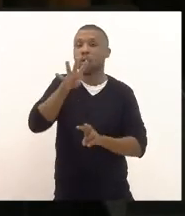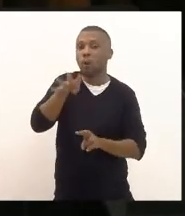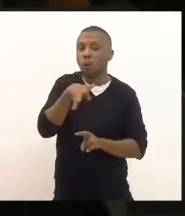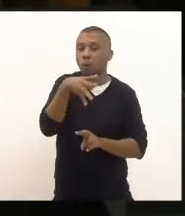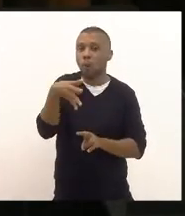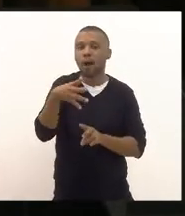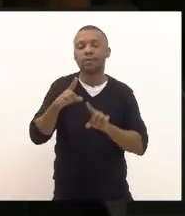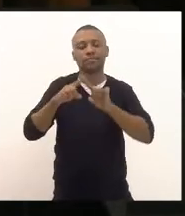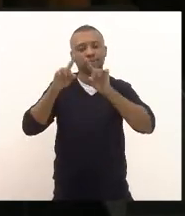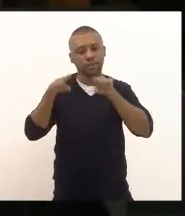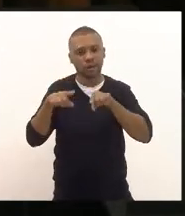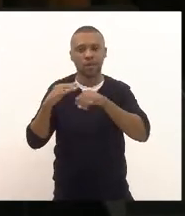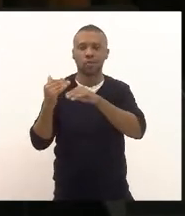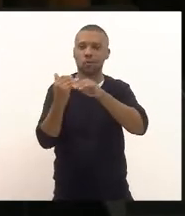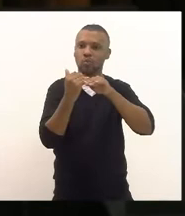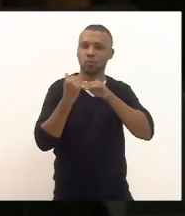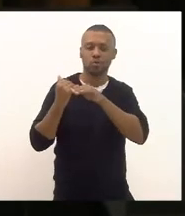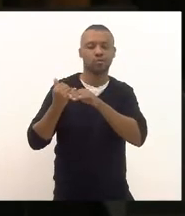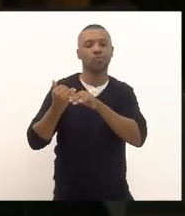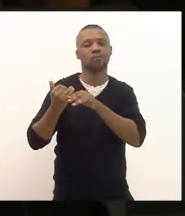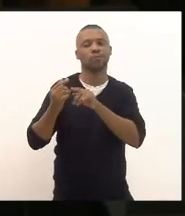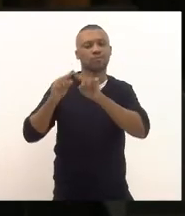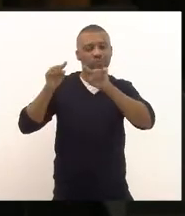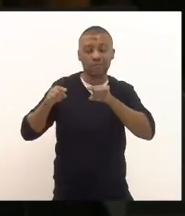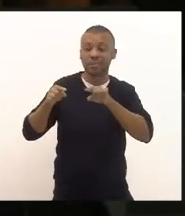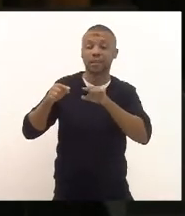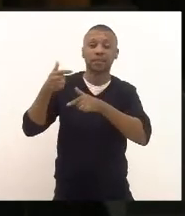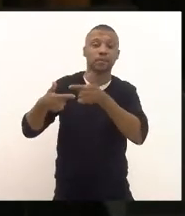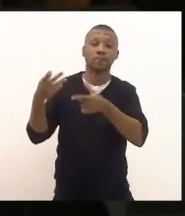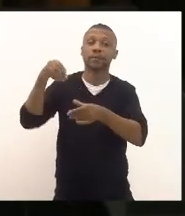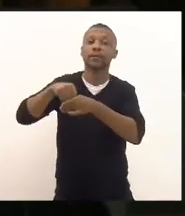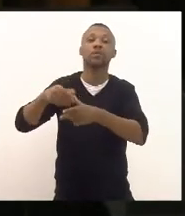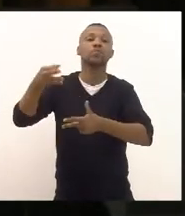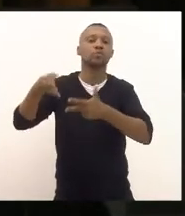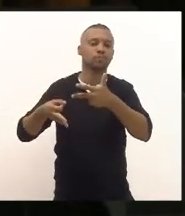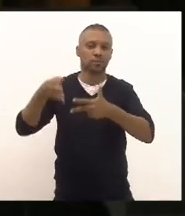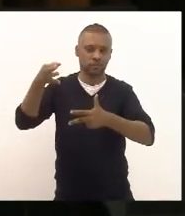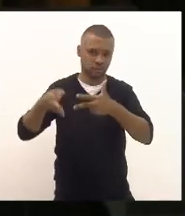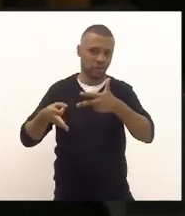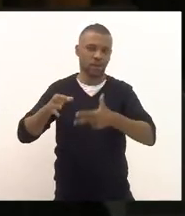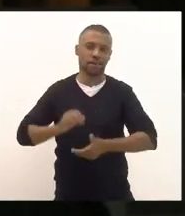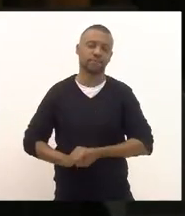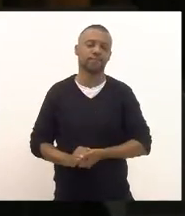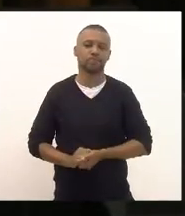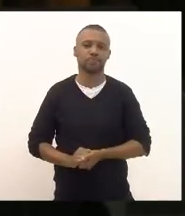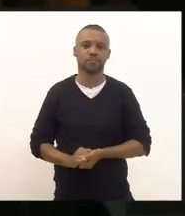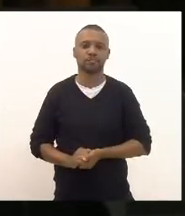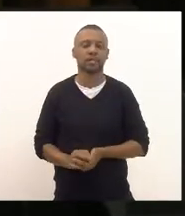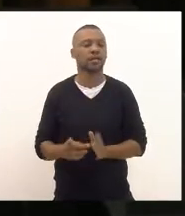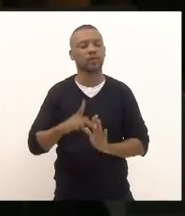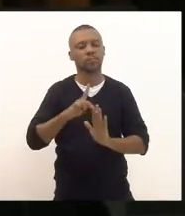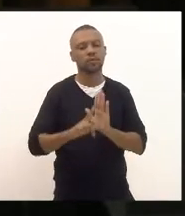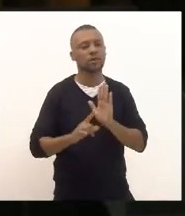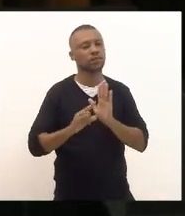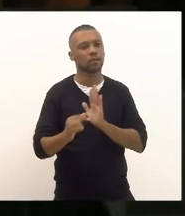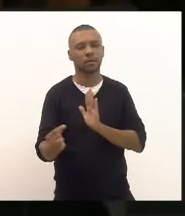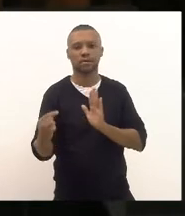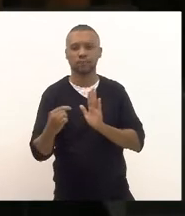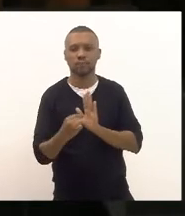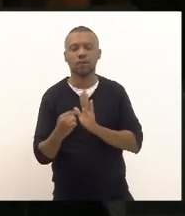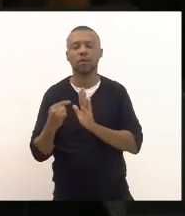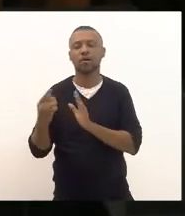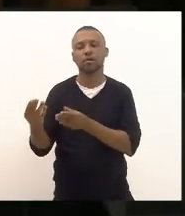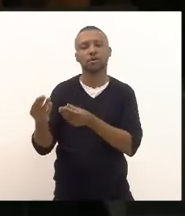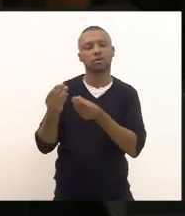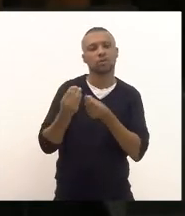de pessoal do Poder Judiciário Oi e esse projeto de lei chegou na